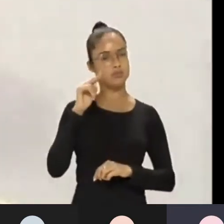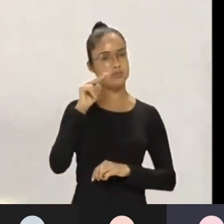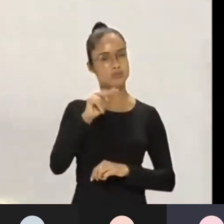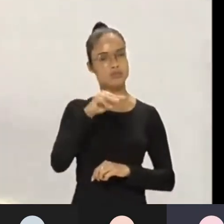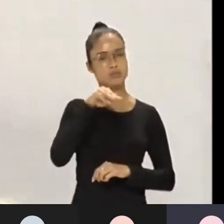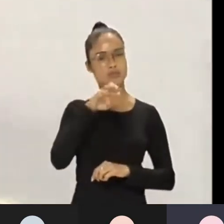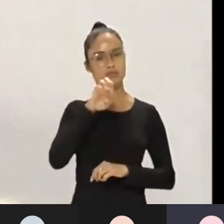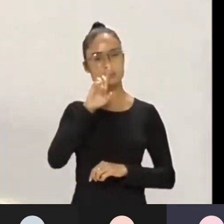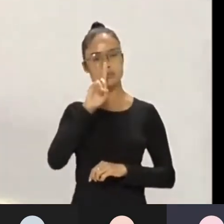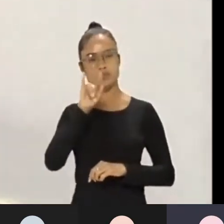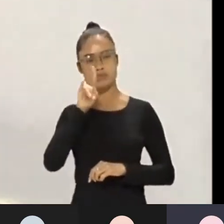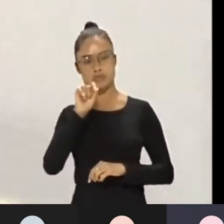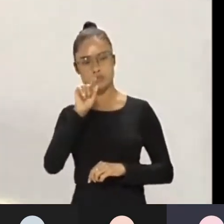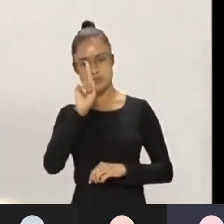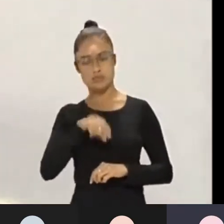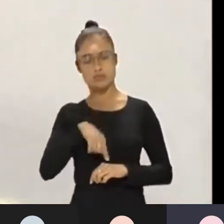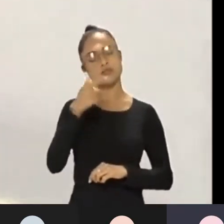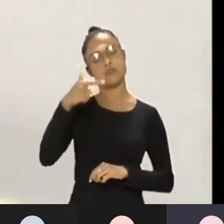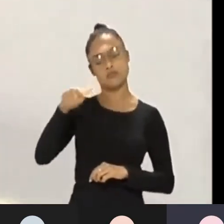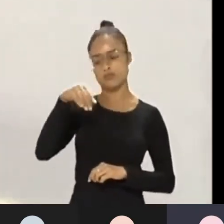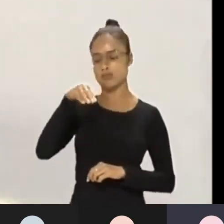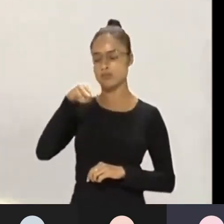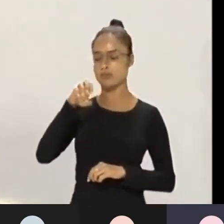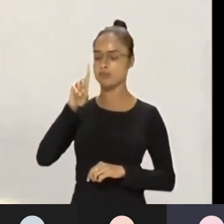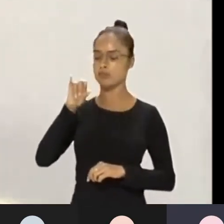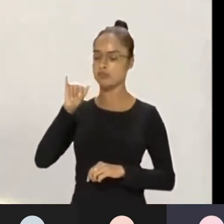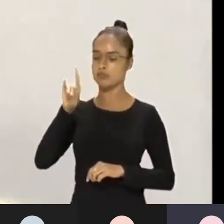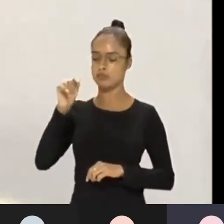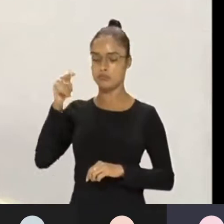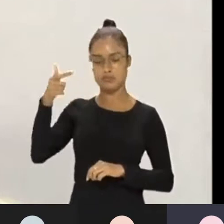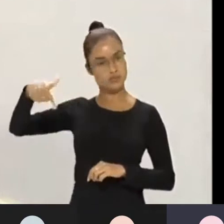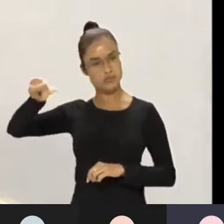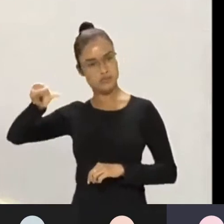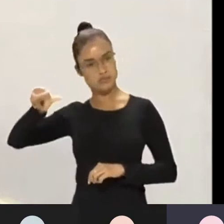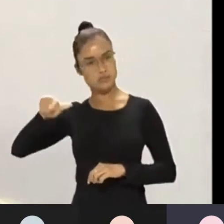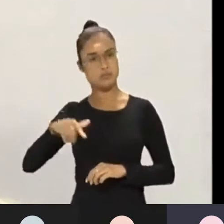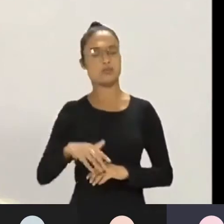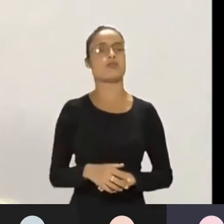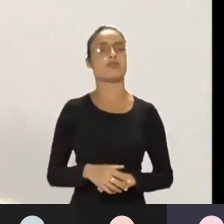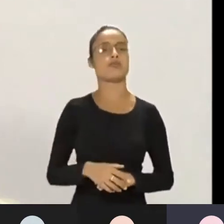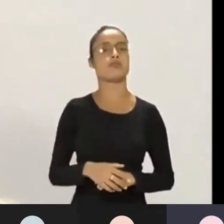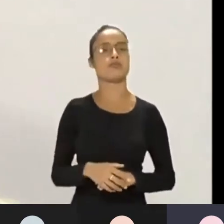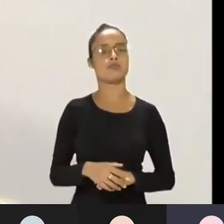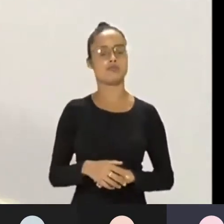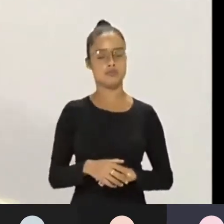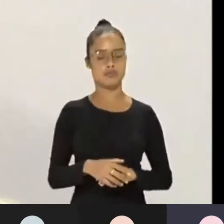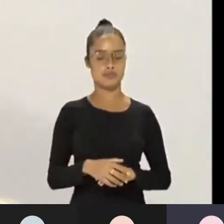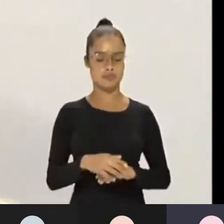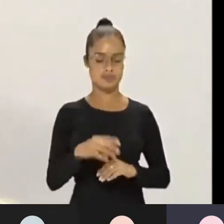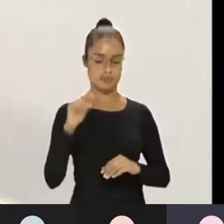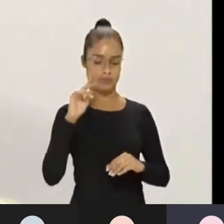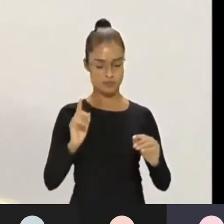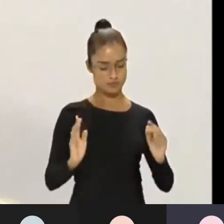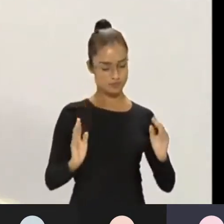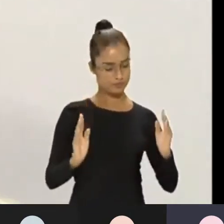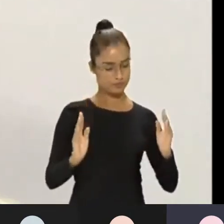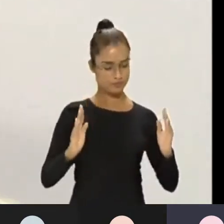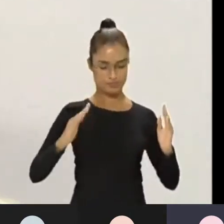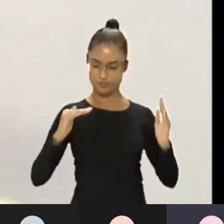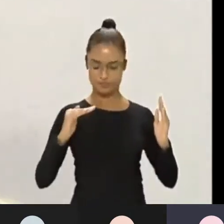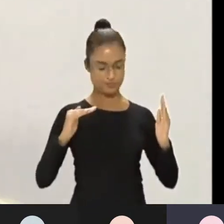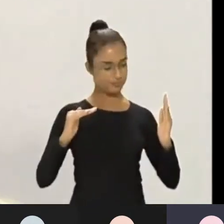Então, o meu objeto, já medi essa parte, já medi essa parte. Agora, eu tenho essa esse corte, essa